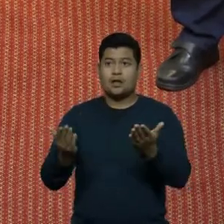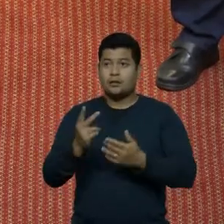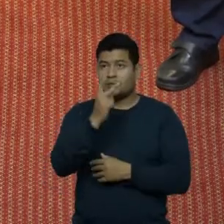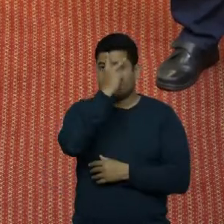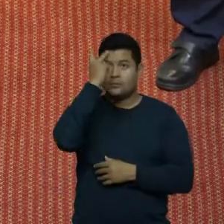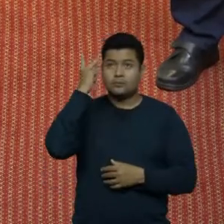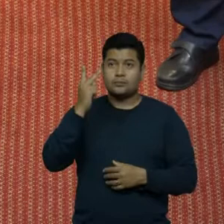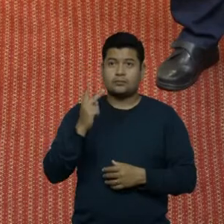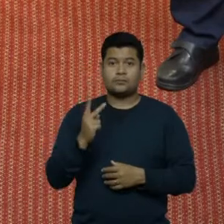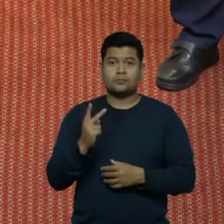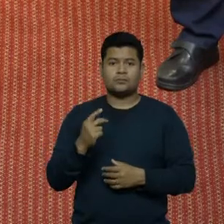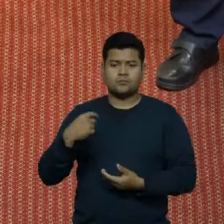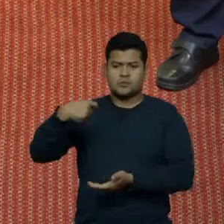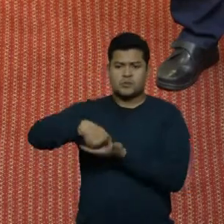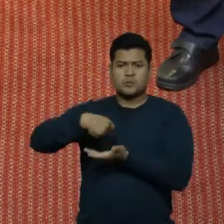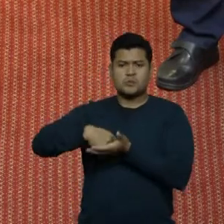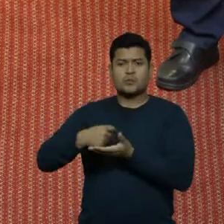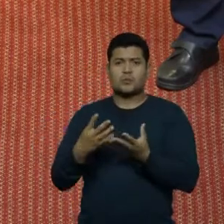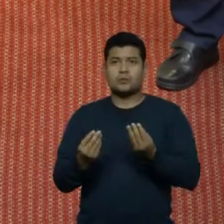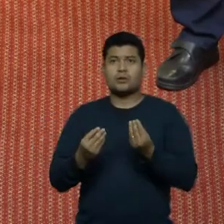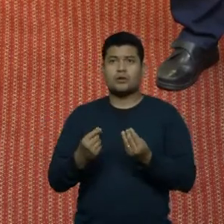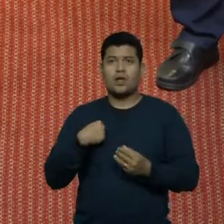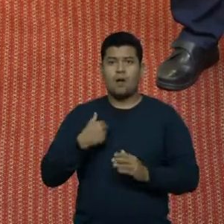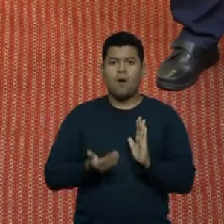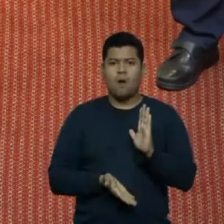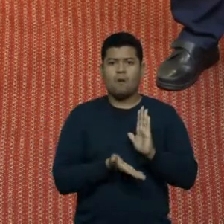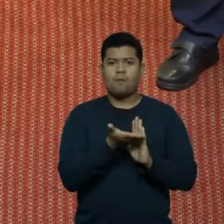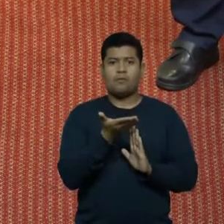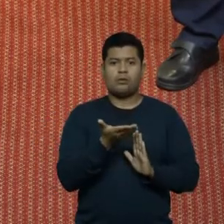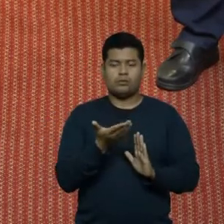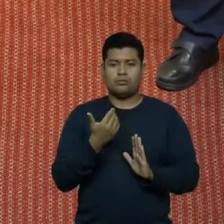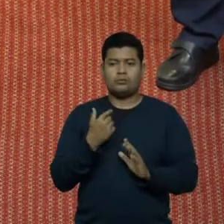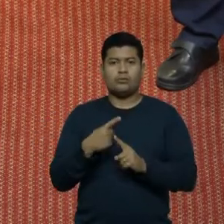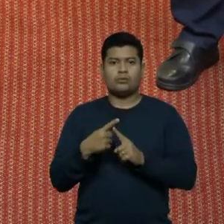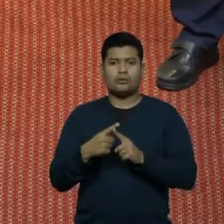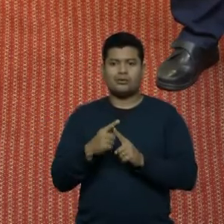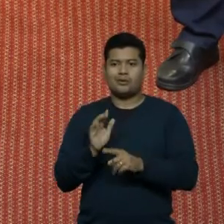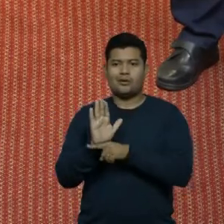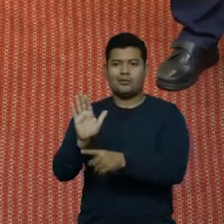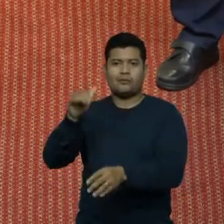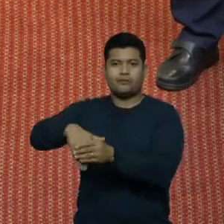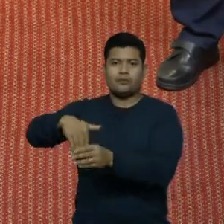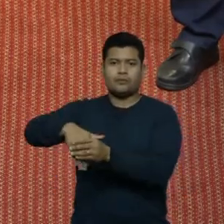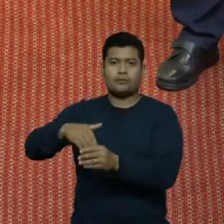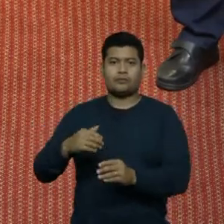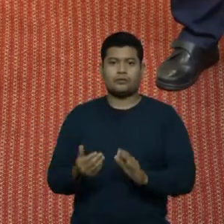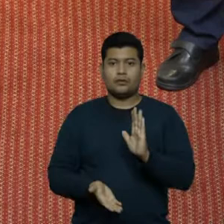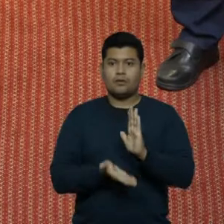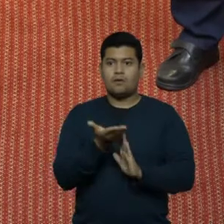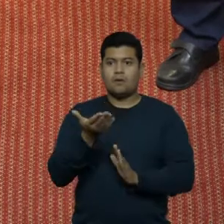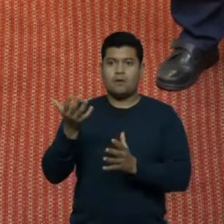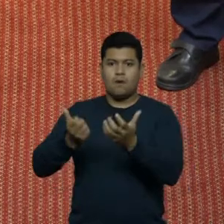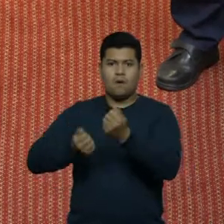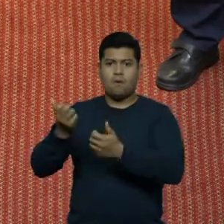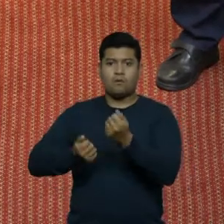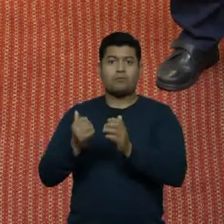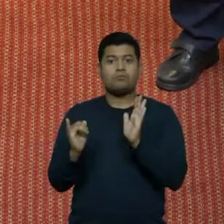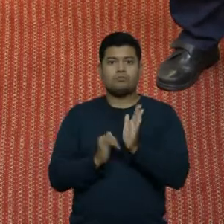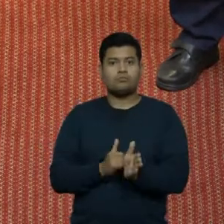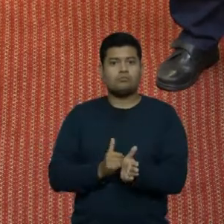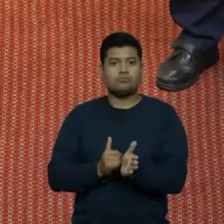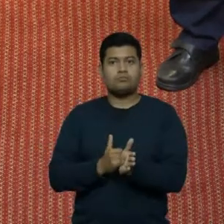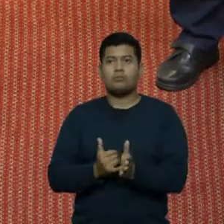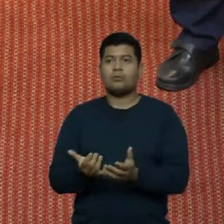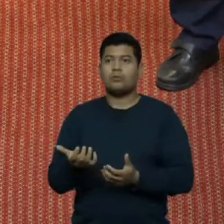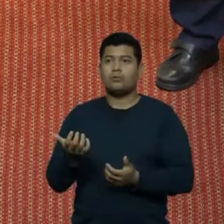me cobraram muito que eu aumentei através do meu voto o preço do leite o imposto do leite